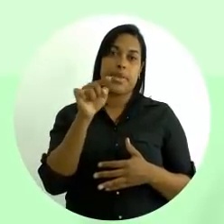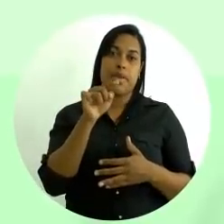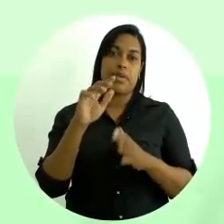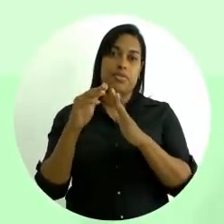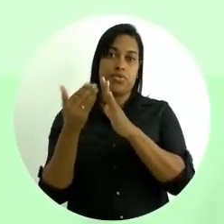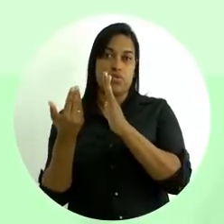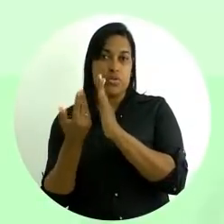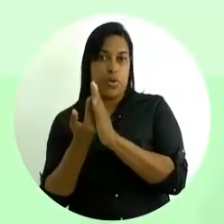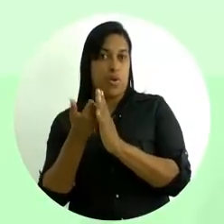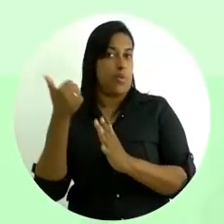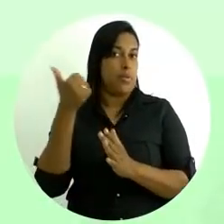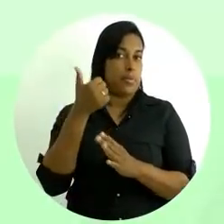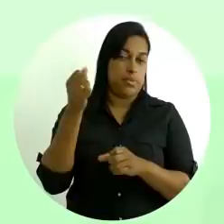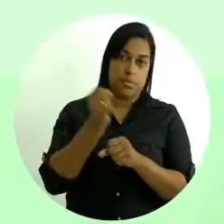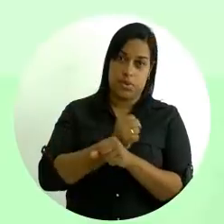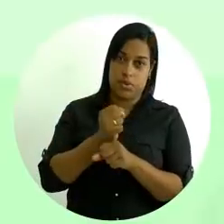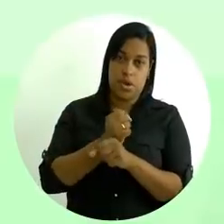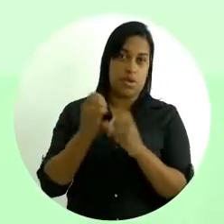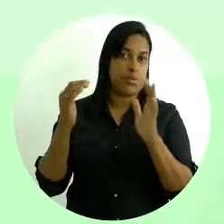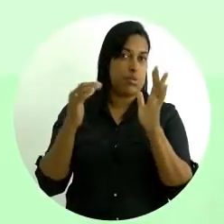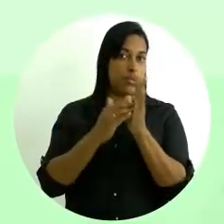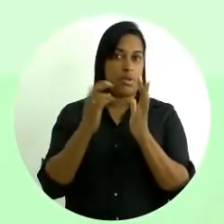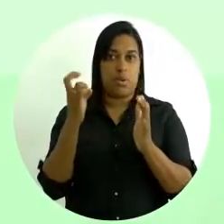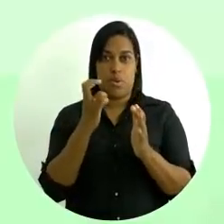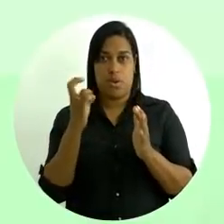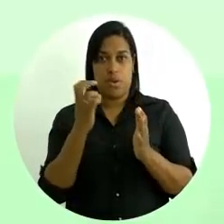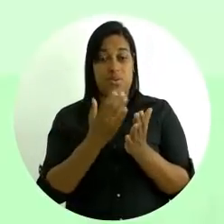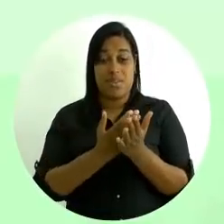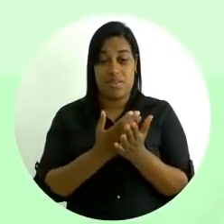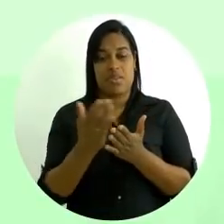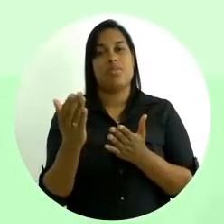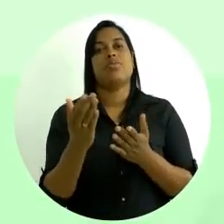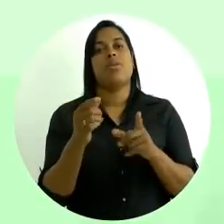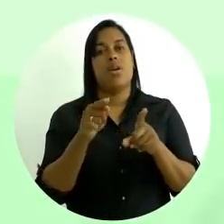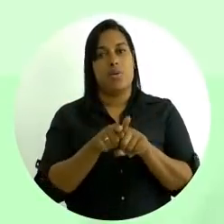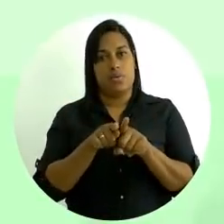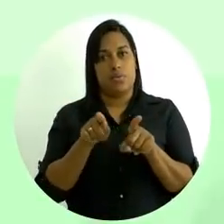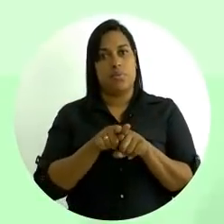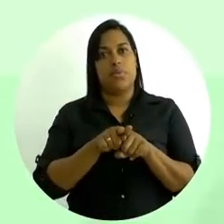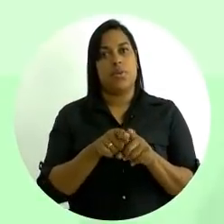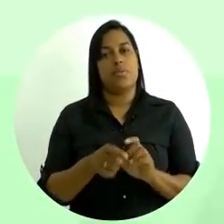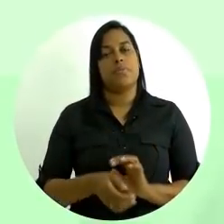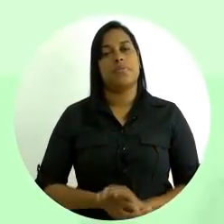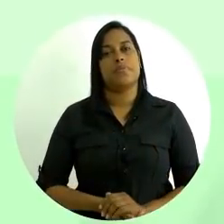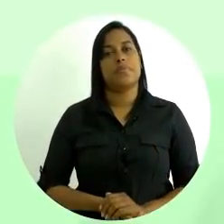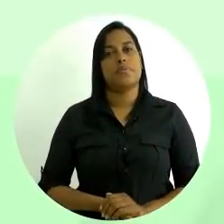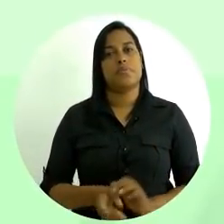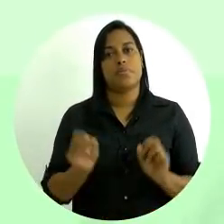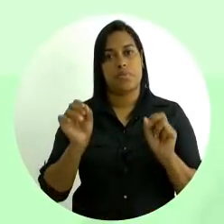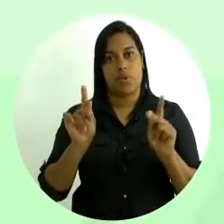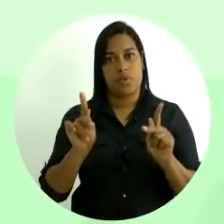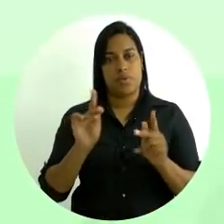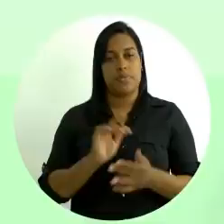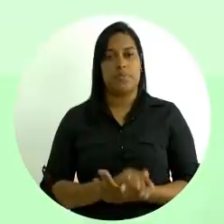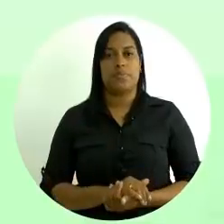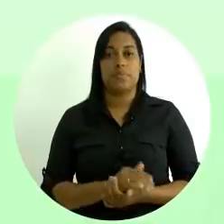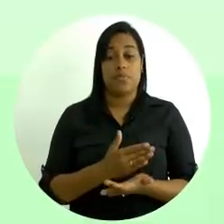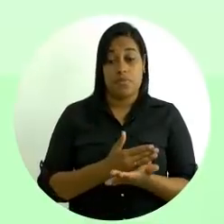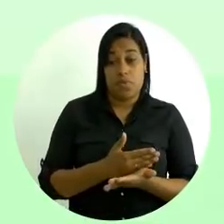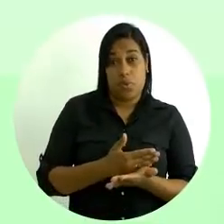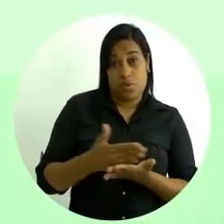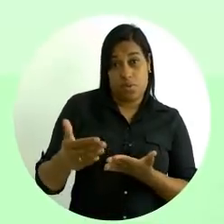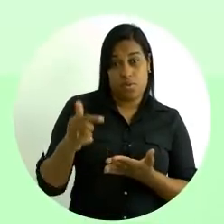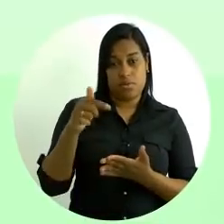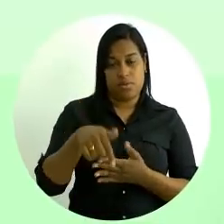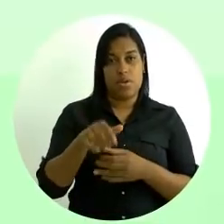é primeiro ano, pré-escola, primeiro ano até o 5º ano, anos iniciais do ensino fundamental, tá bom?